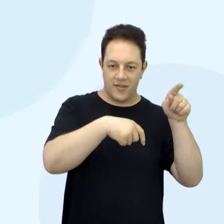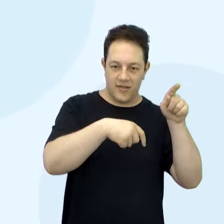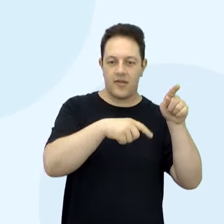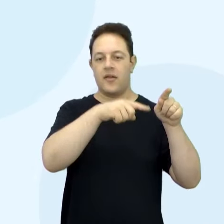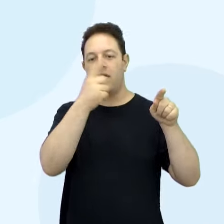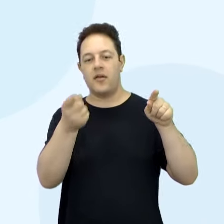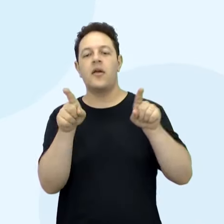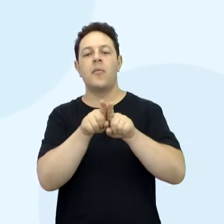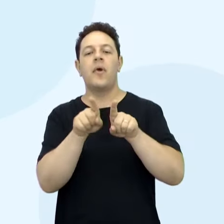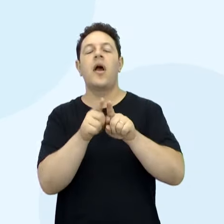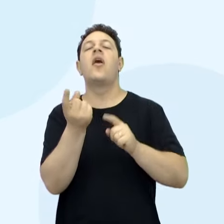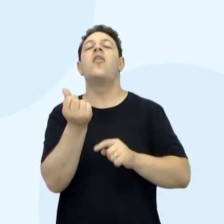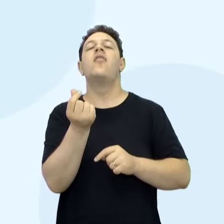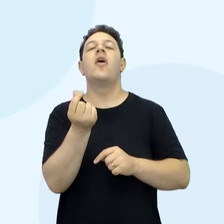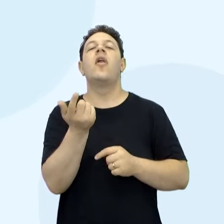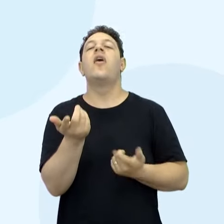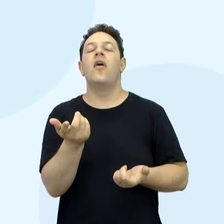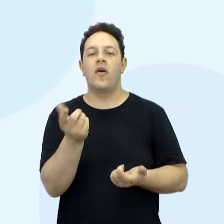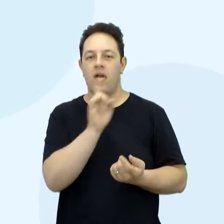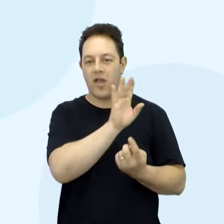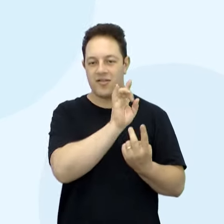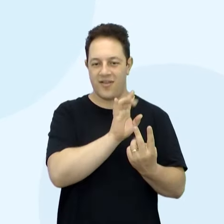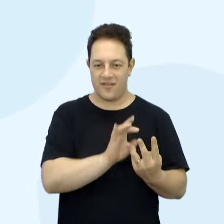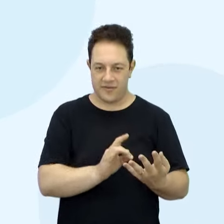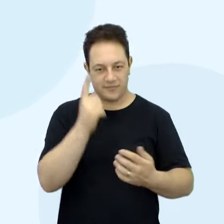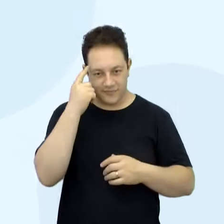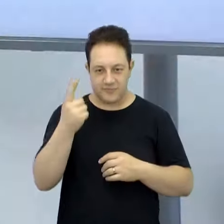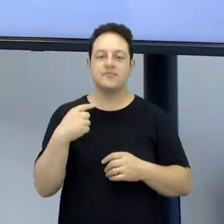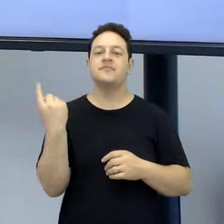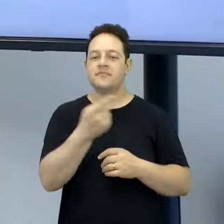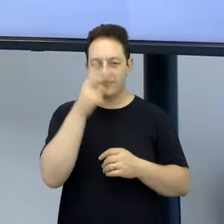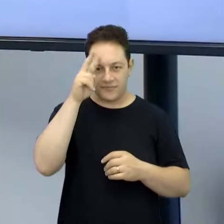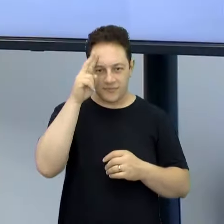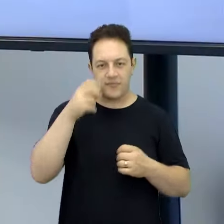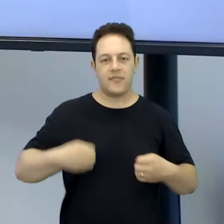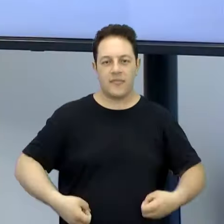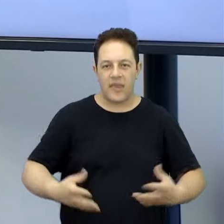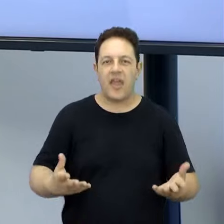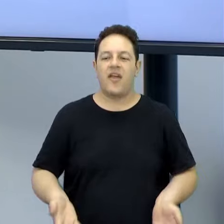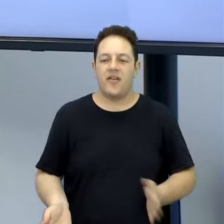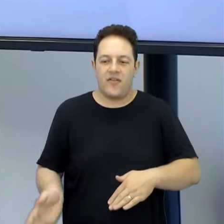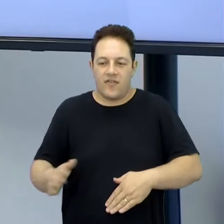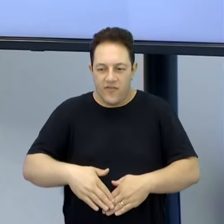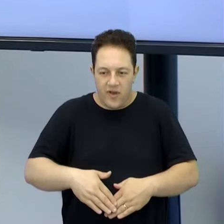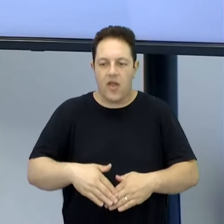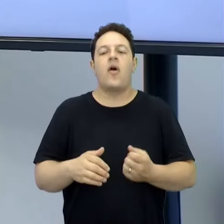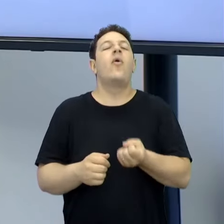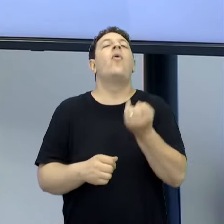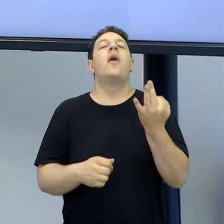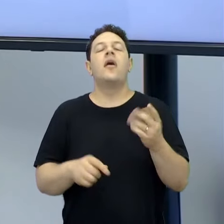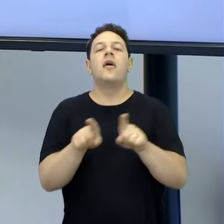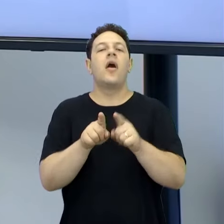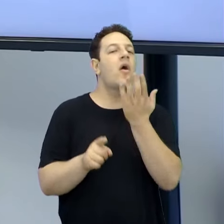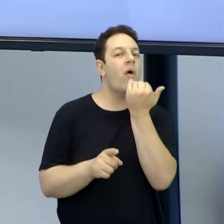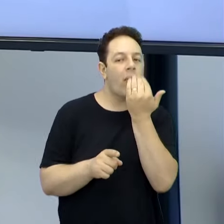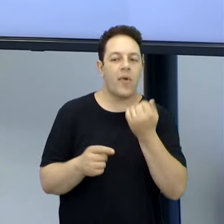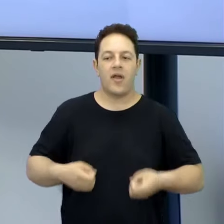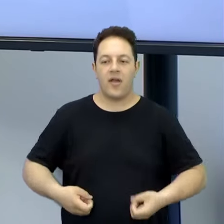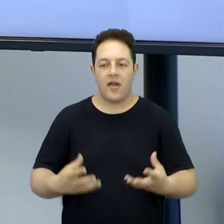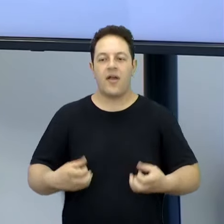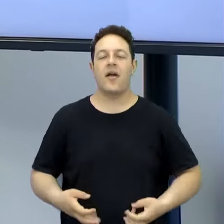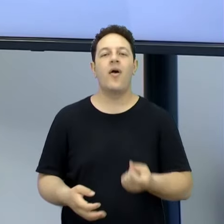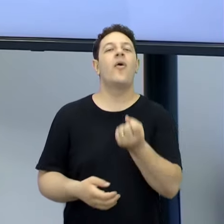e do valor que elas custavam, né? Eu mostrei para vocês aí quanto que a gente gasta de fralda, quanto que a gente gasta de alimentação.